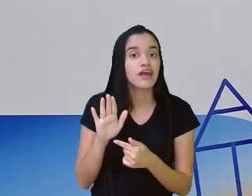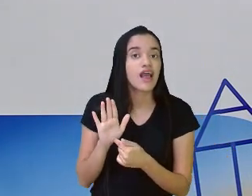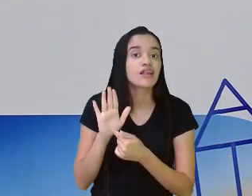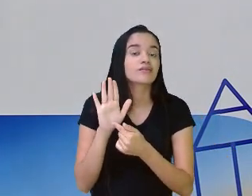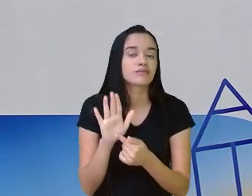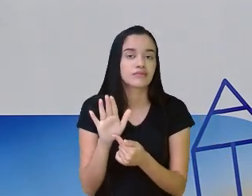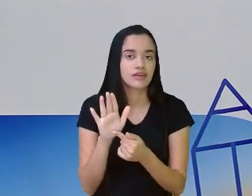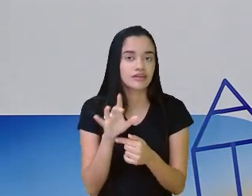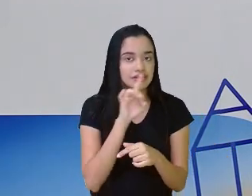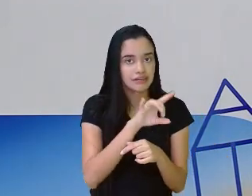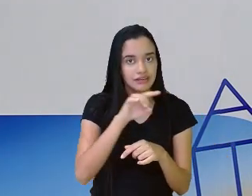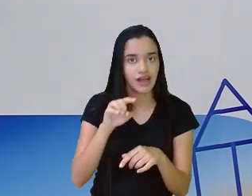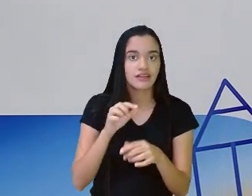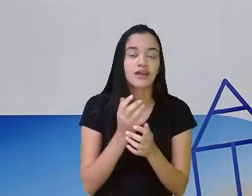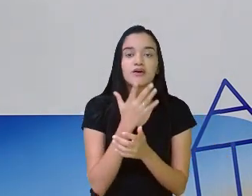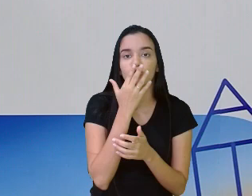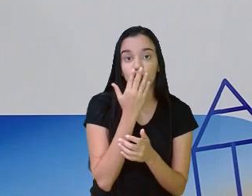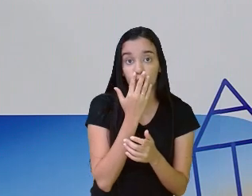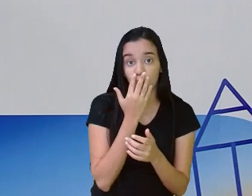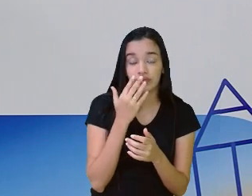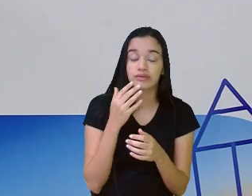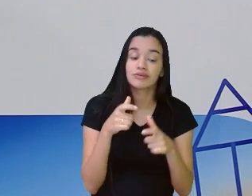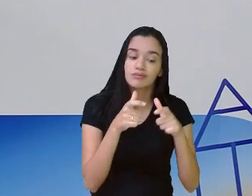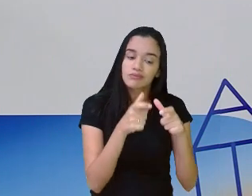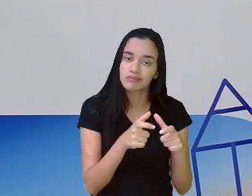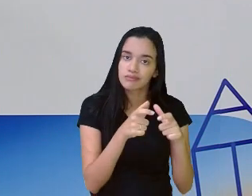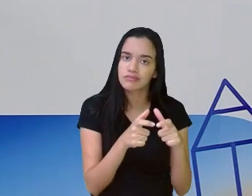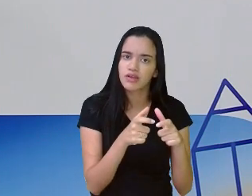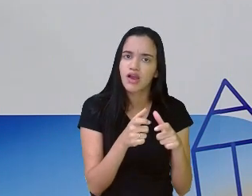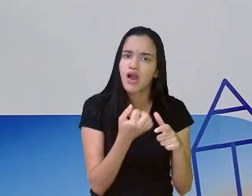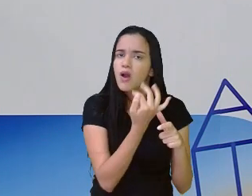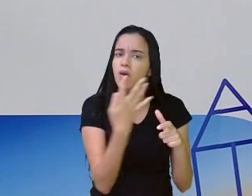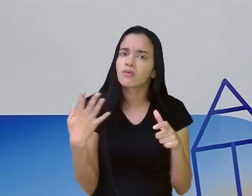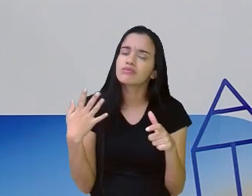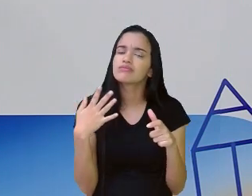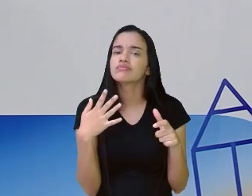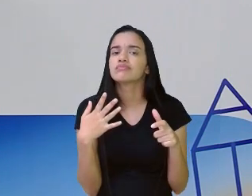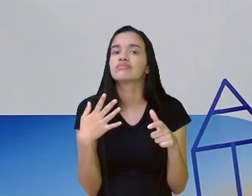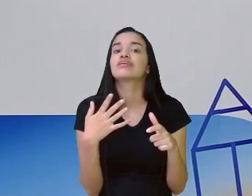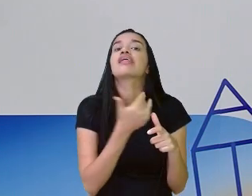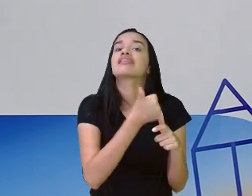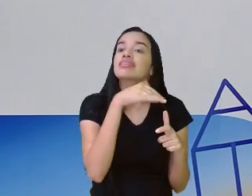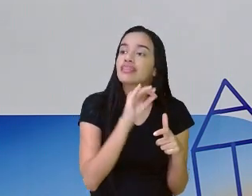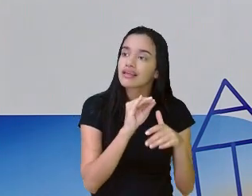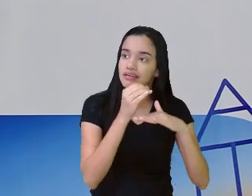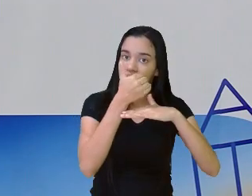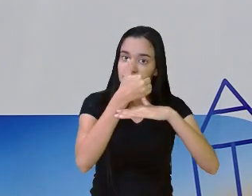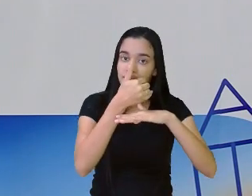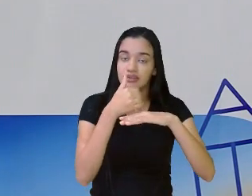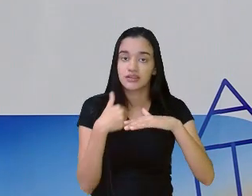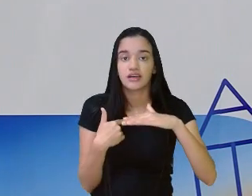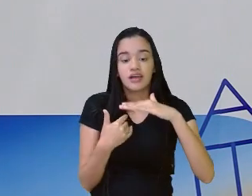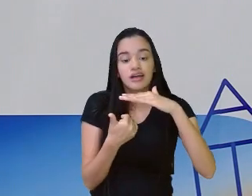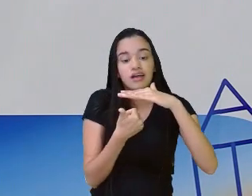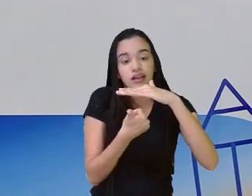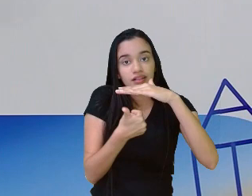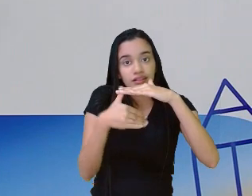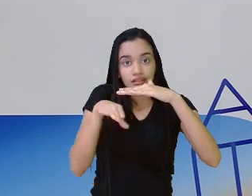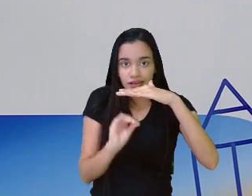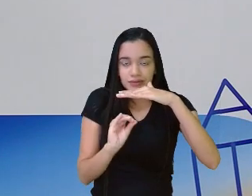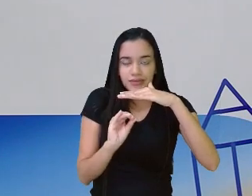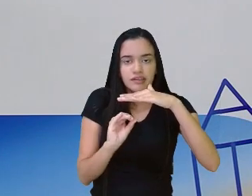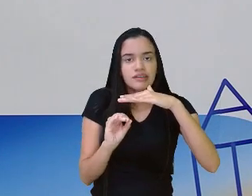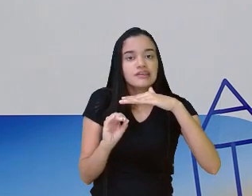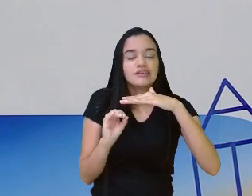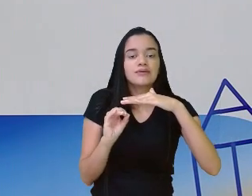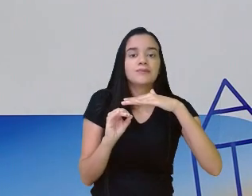cada brigadeiro da minha caixinha, ó, quantos brigadeiros eu tenho no total? 10, o meu denominador. Se